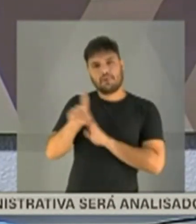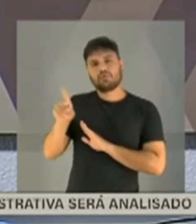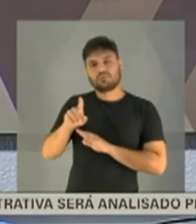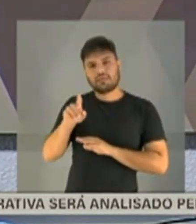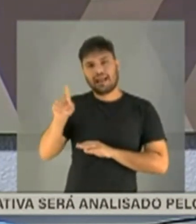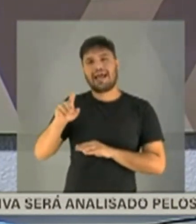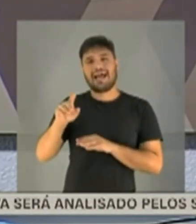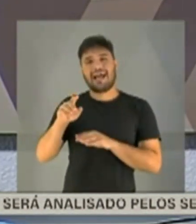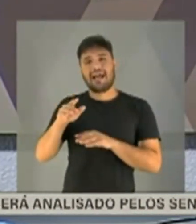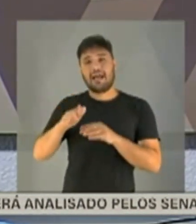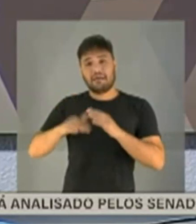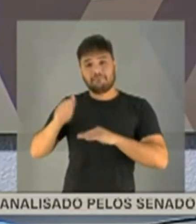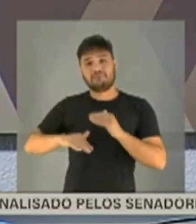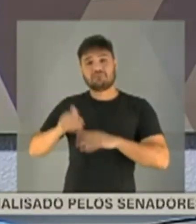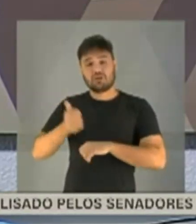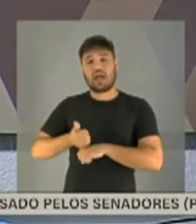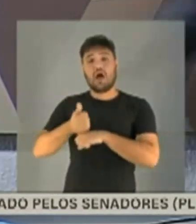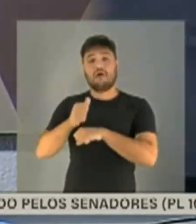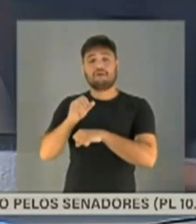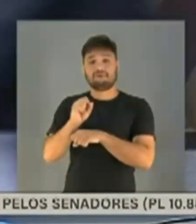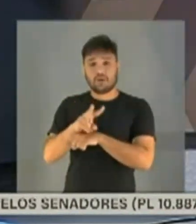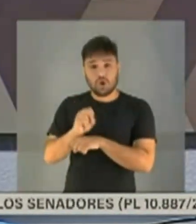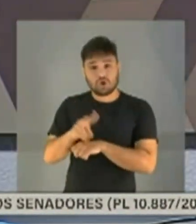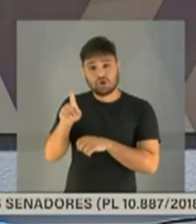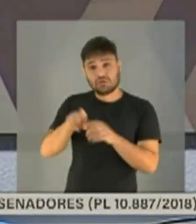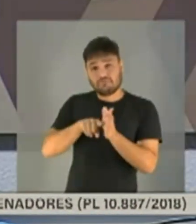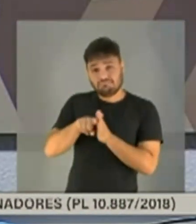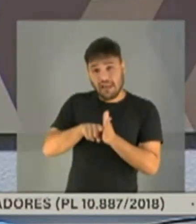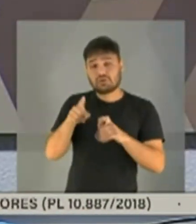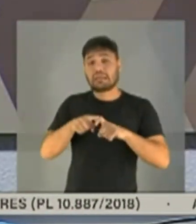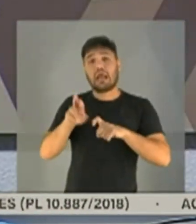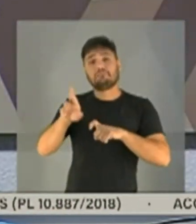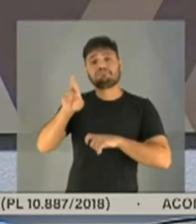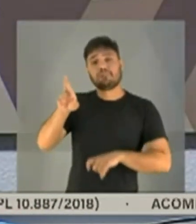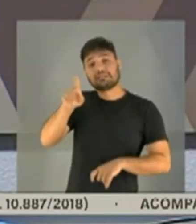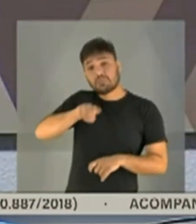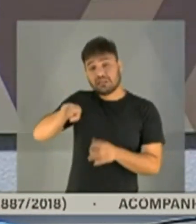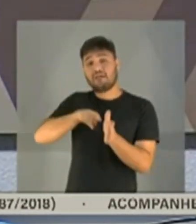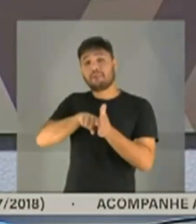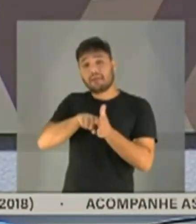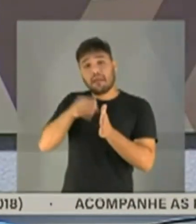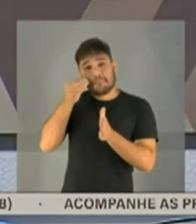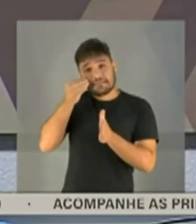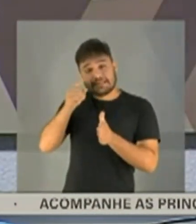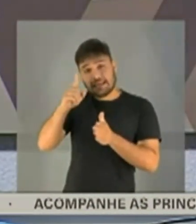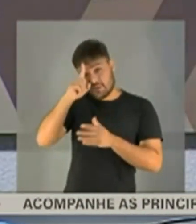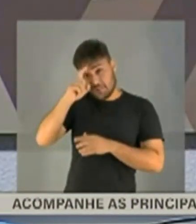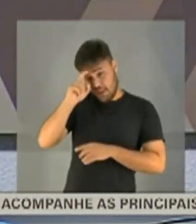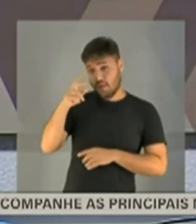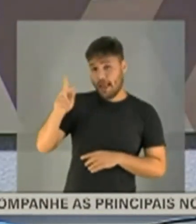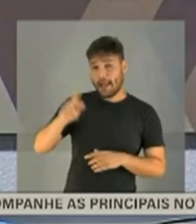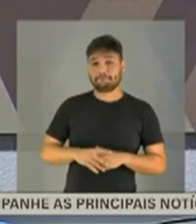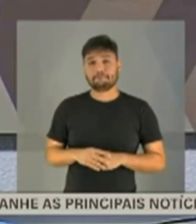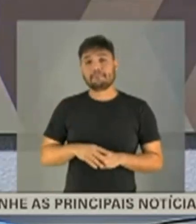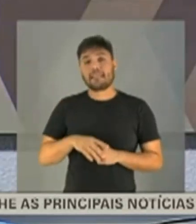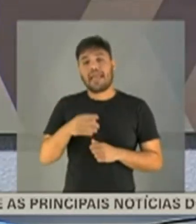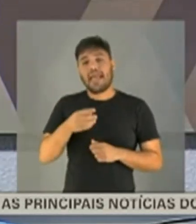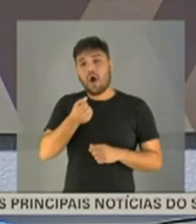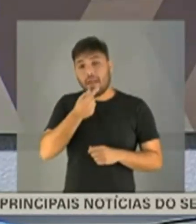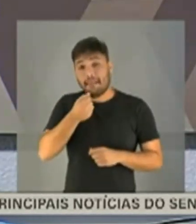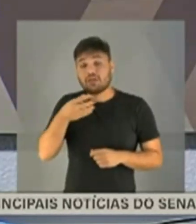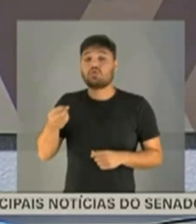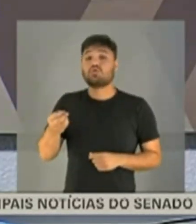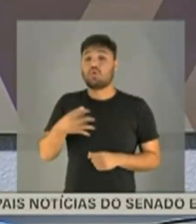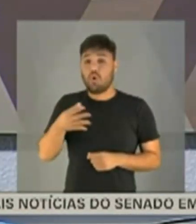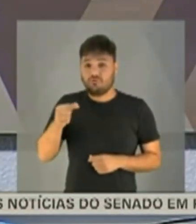Brasileira de Infectologia, quem são os médicos em Curitiba que estão comandando esse estudo nos hospitais de lá. É um antiviral novo